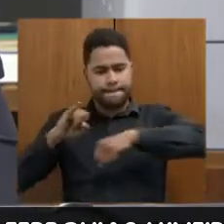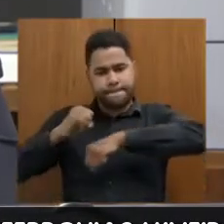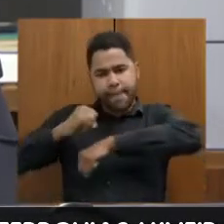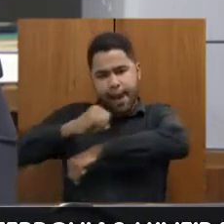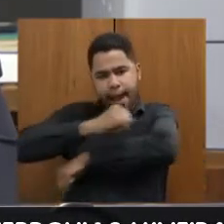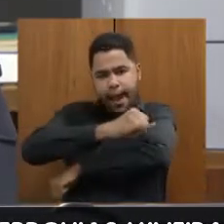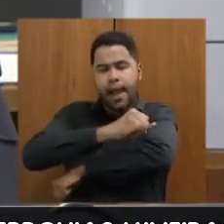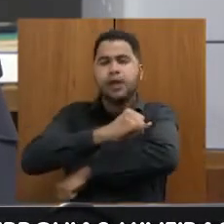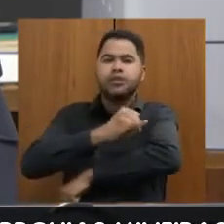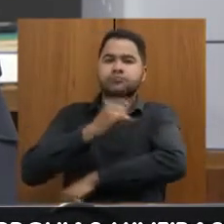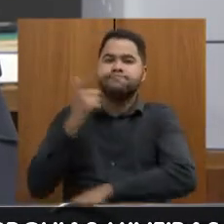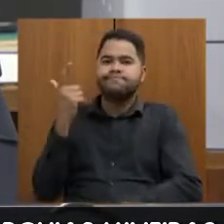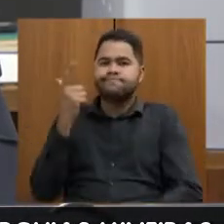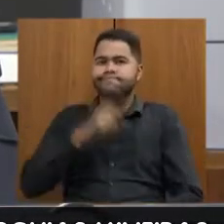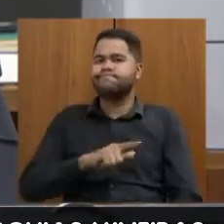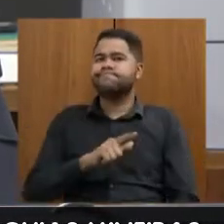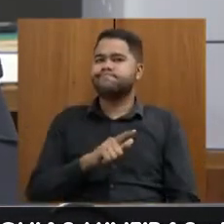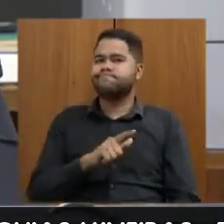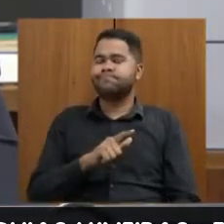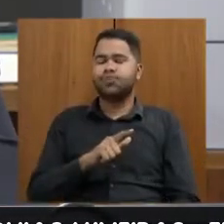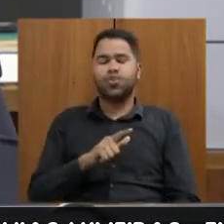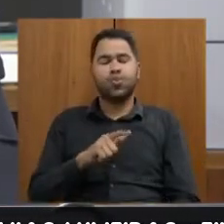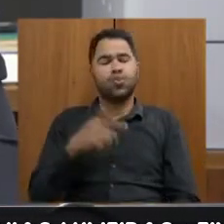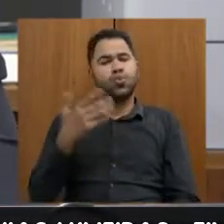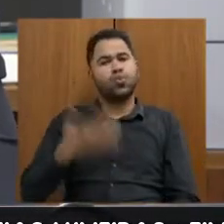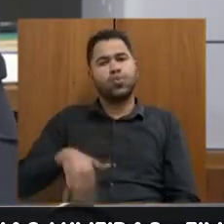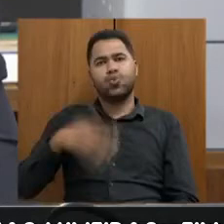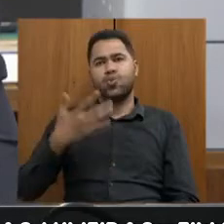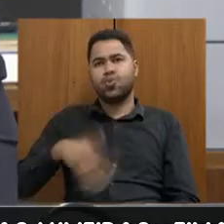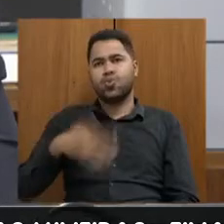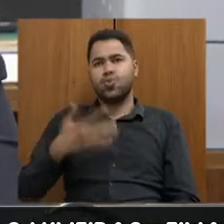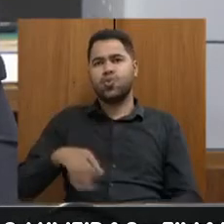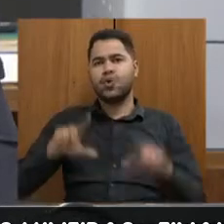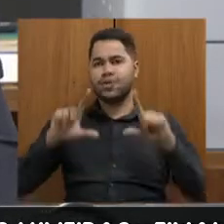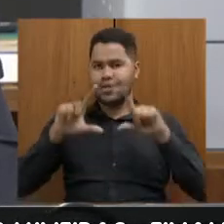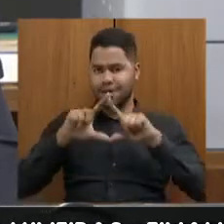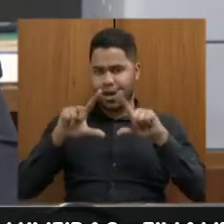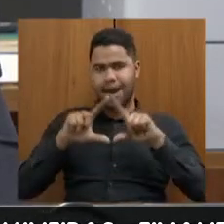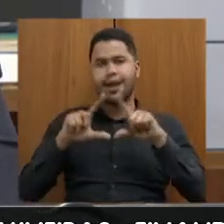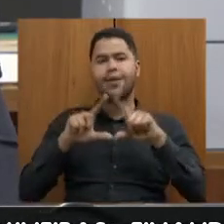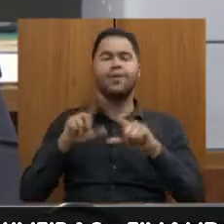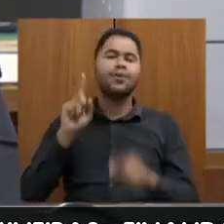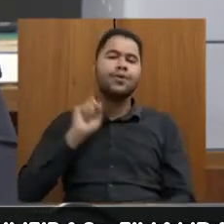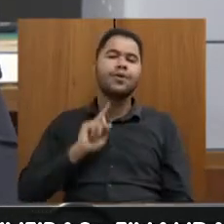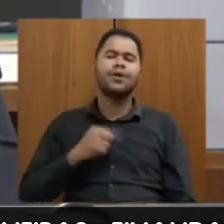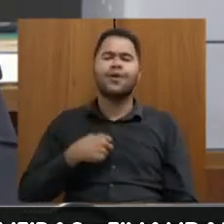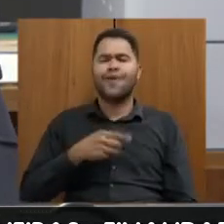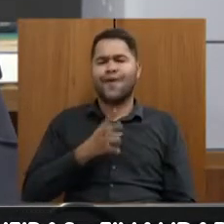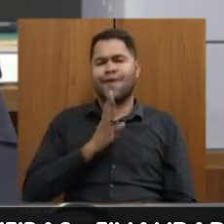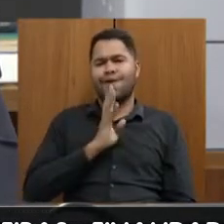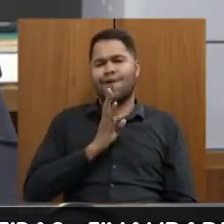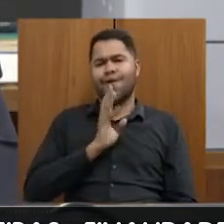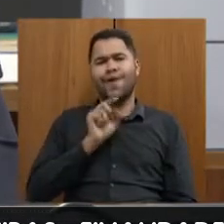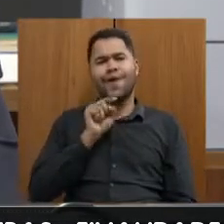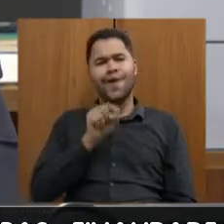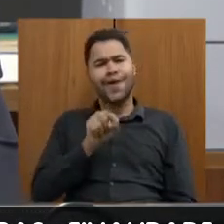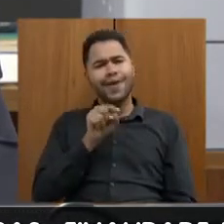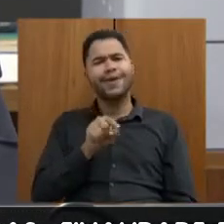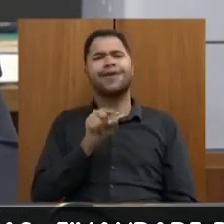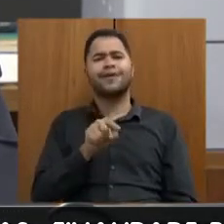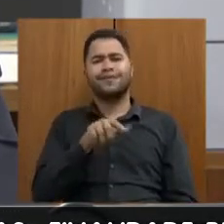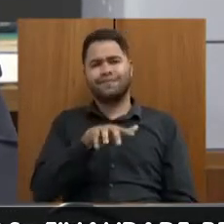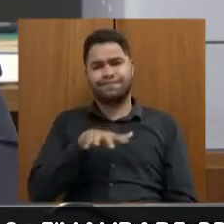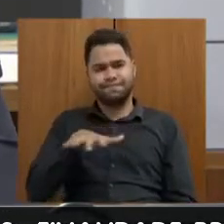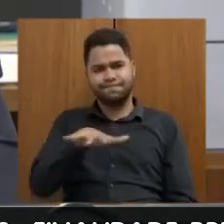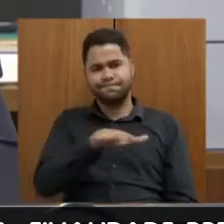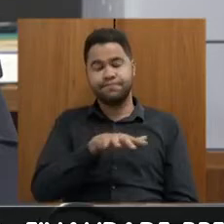será um ganho hino e o triângulo mineiro é eu que conheço bem aquela região né